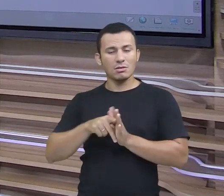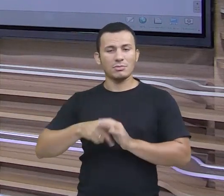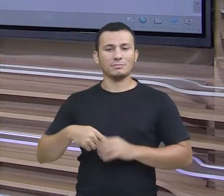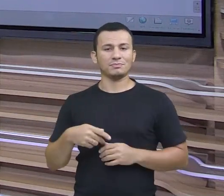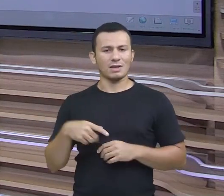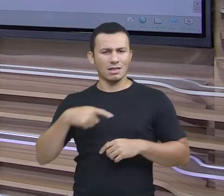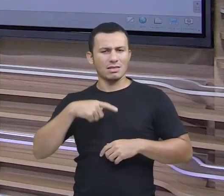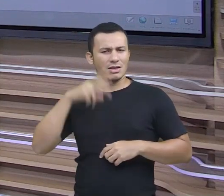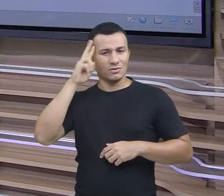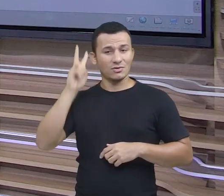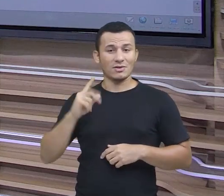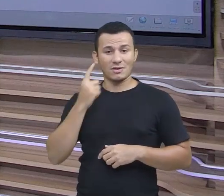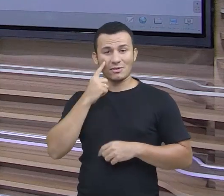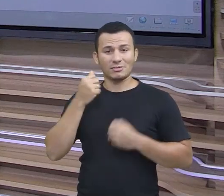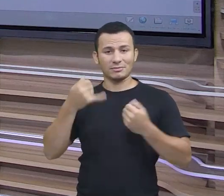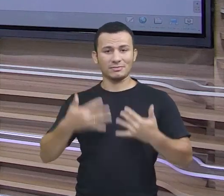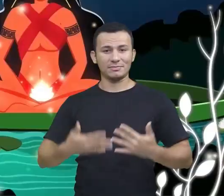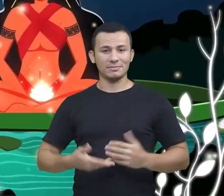Vamos conhecer.